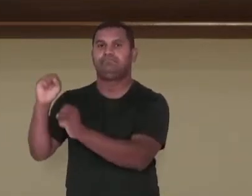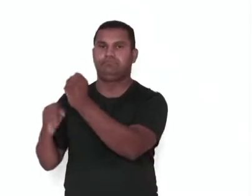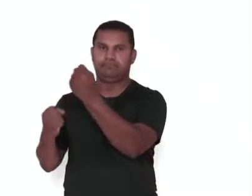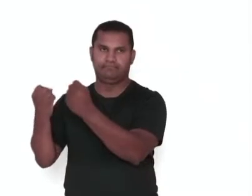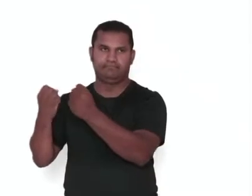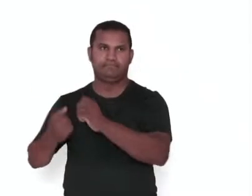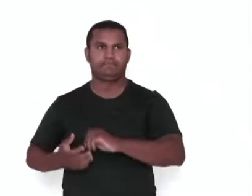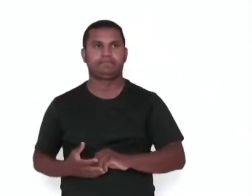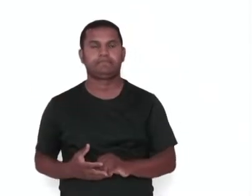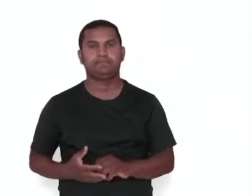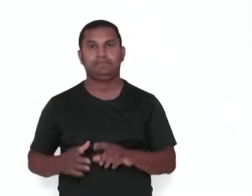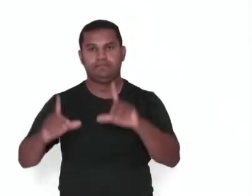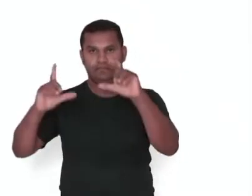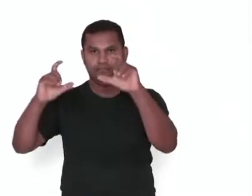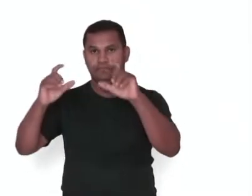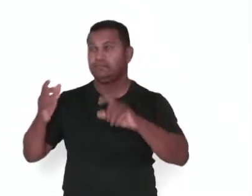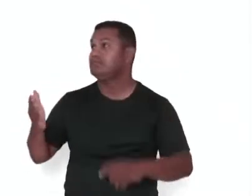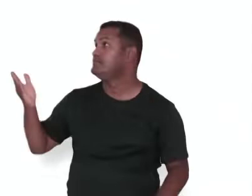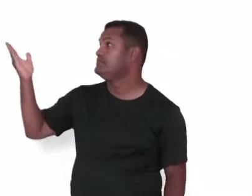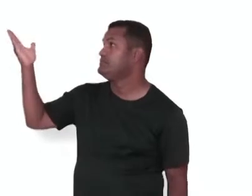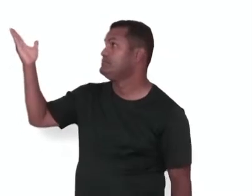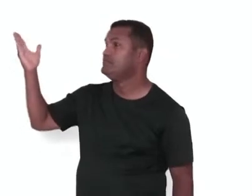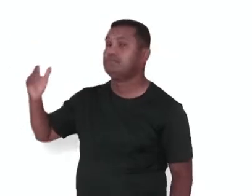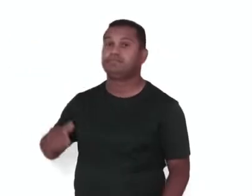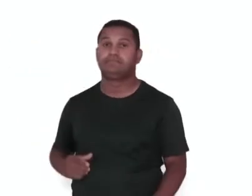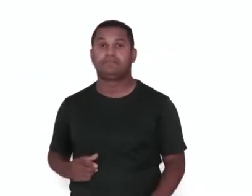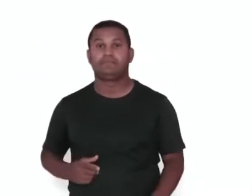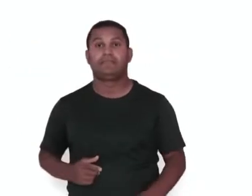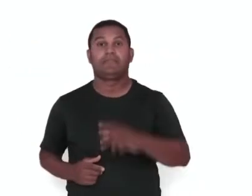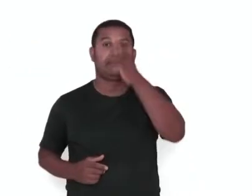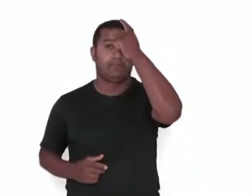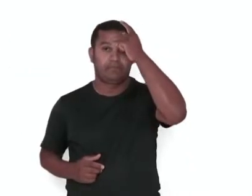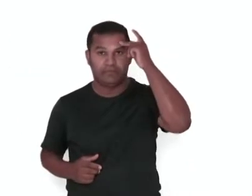imigrantes italianos em uma fábrica em São Paulo.